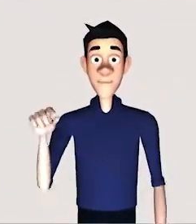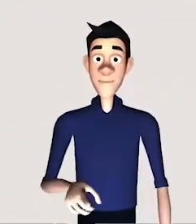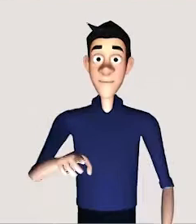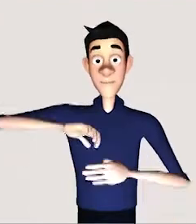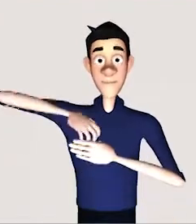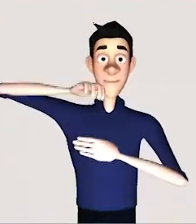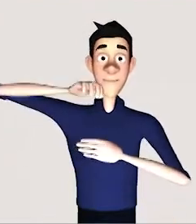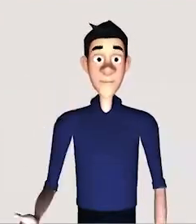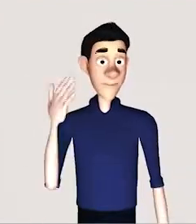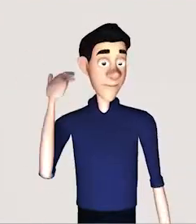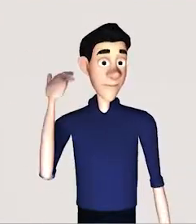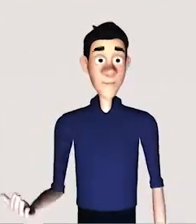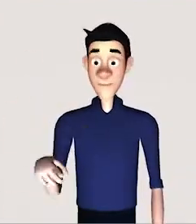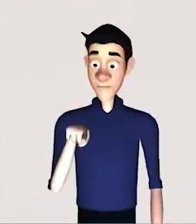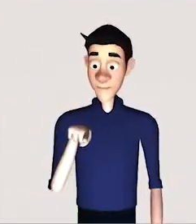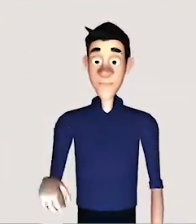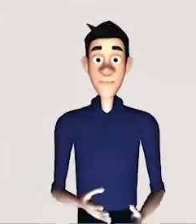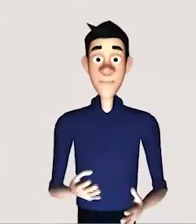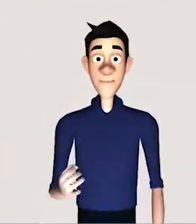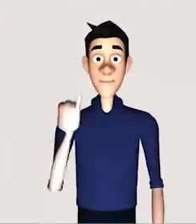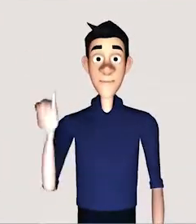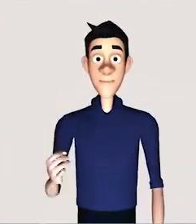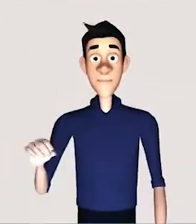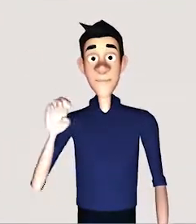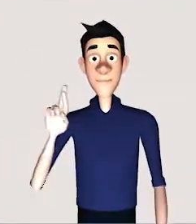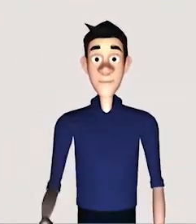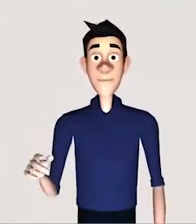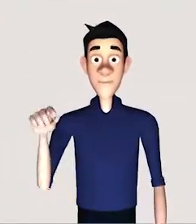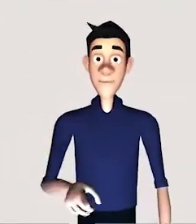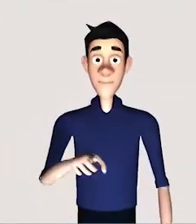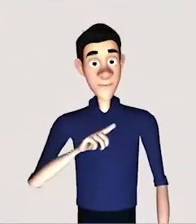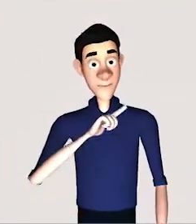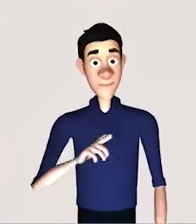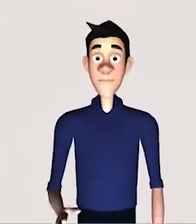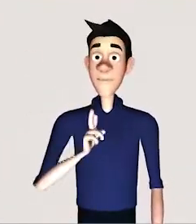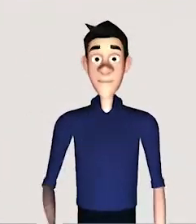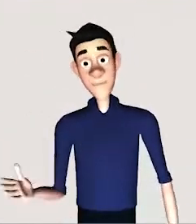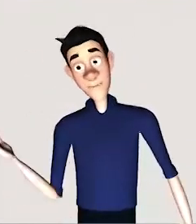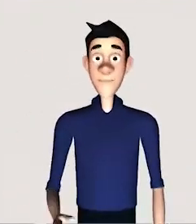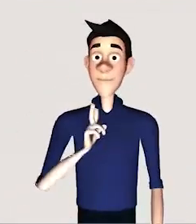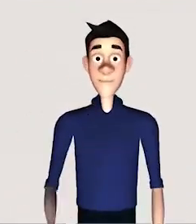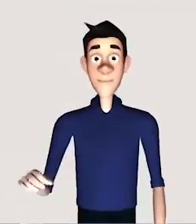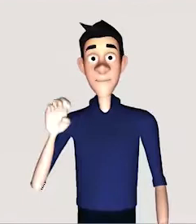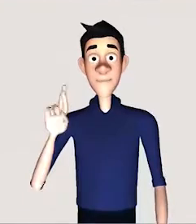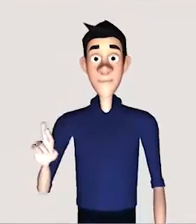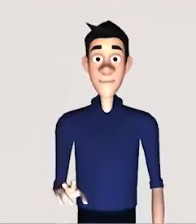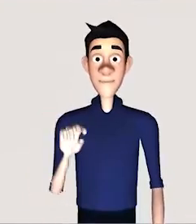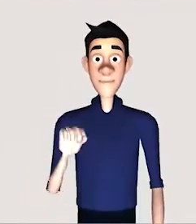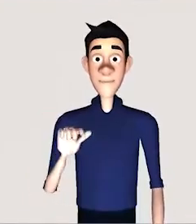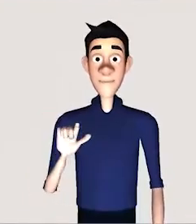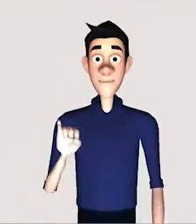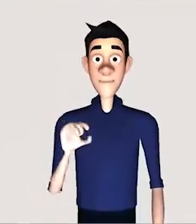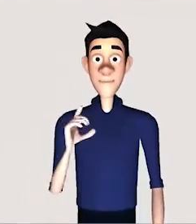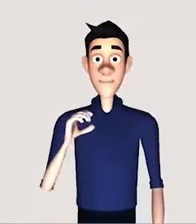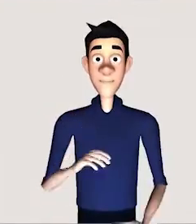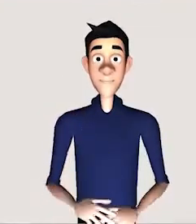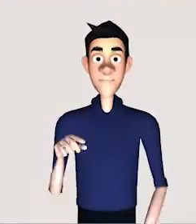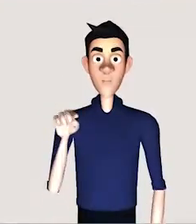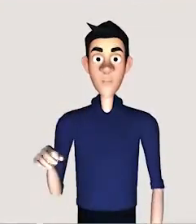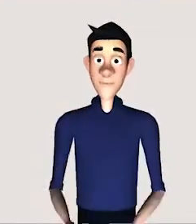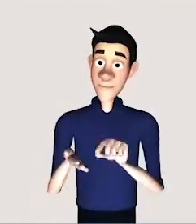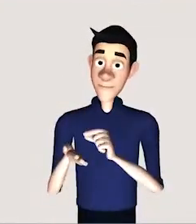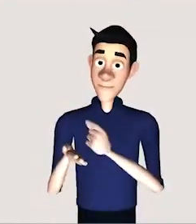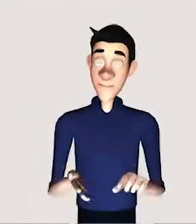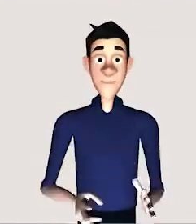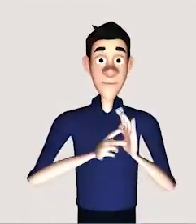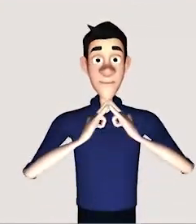disso para entender que realmente o estudo foi realizado e que ela foi uma parte importante, participante,